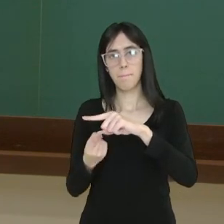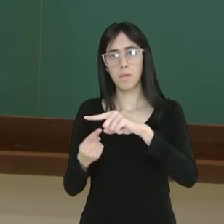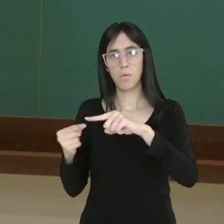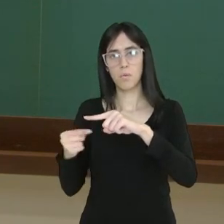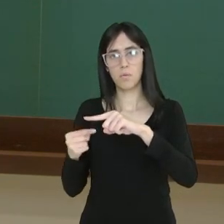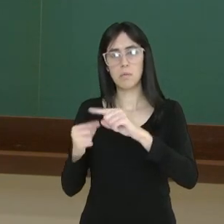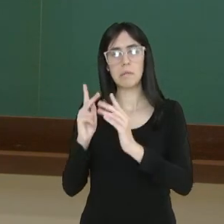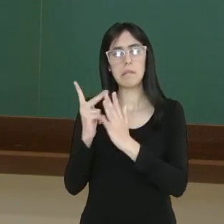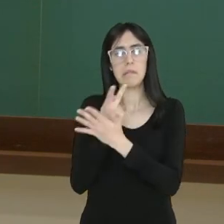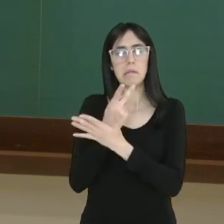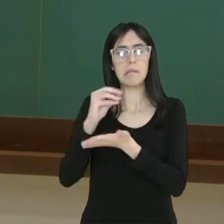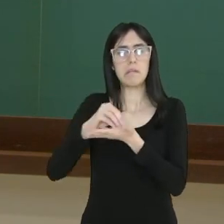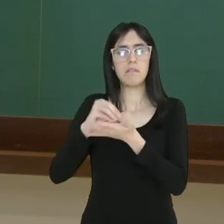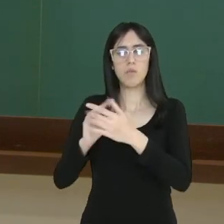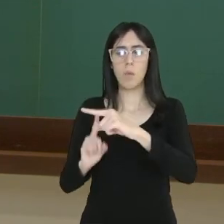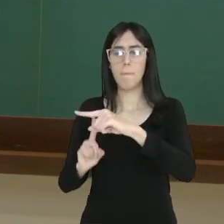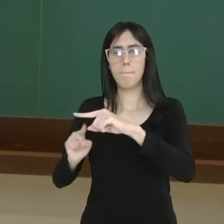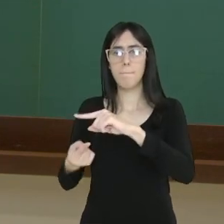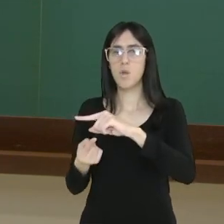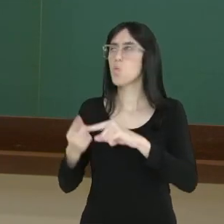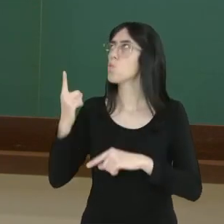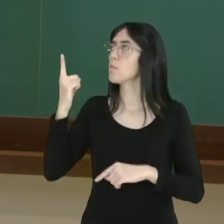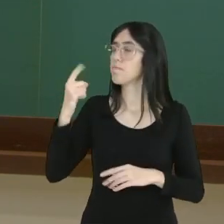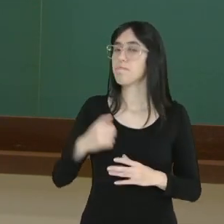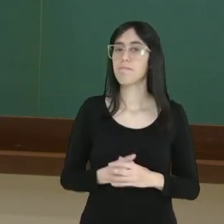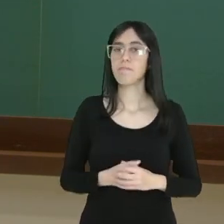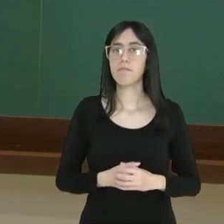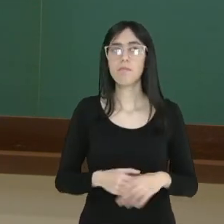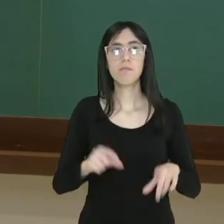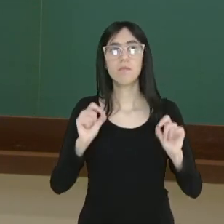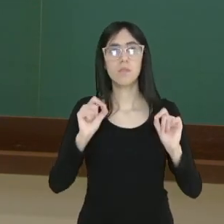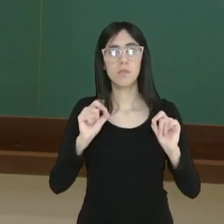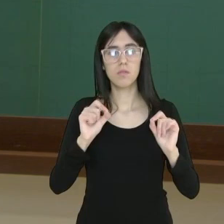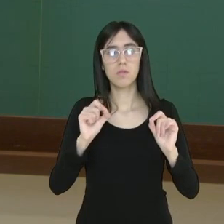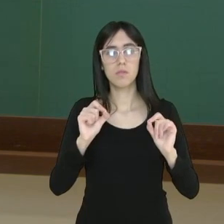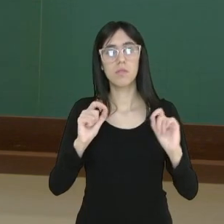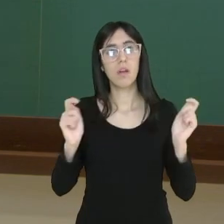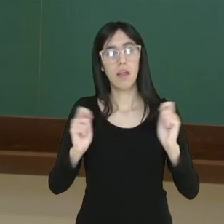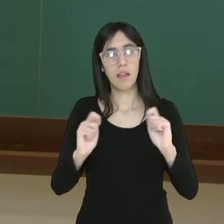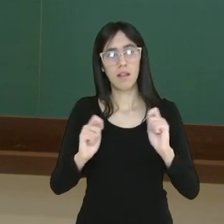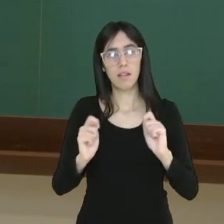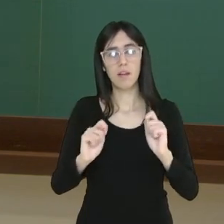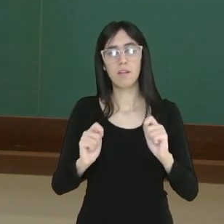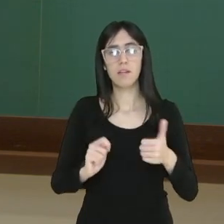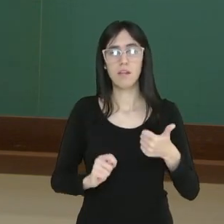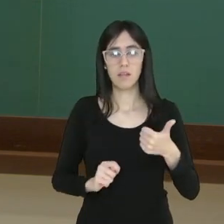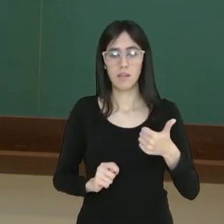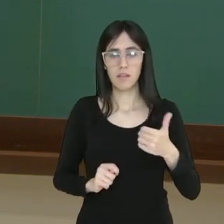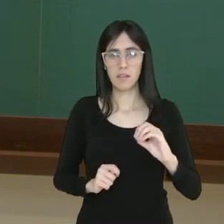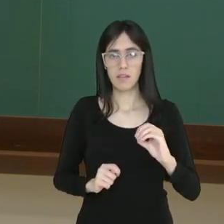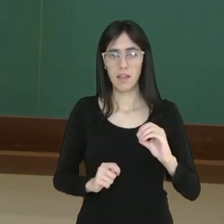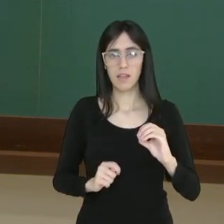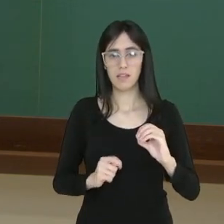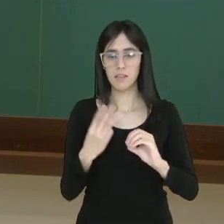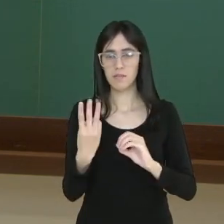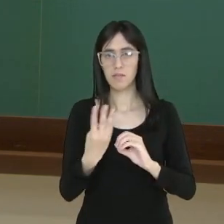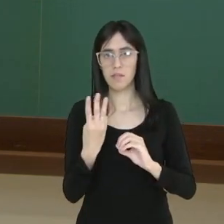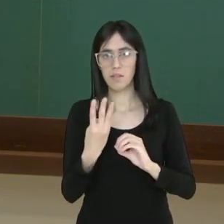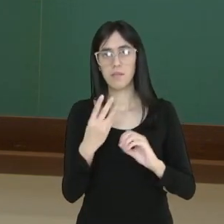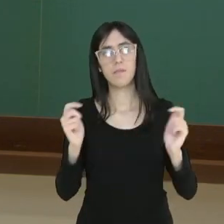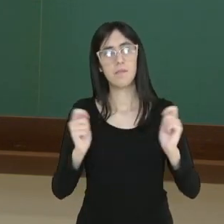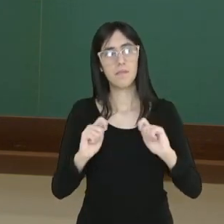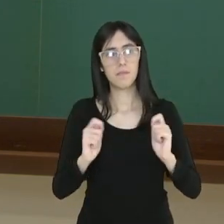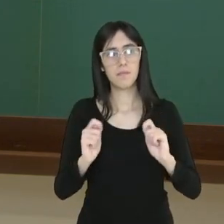algum erro que faltou o 1000 aqui, né? O 1000 eu posso escrever como 10 elevado na 3.